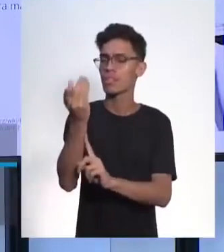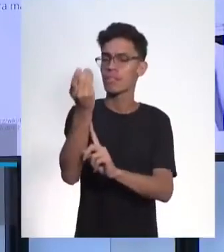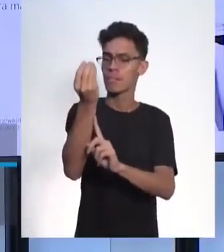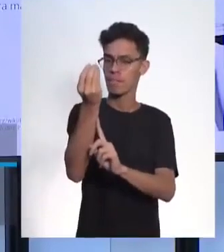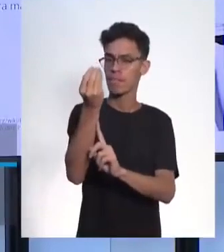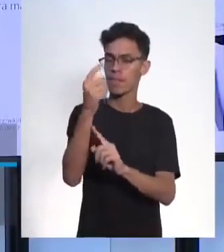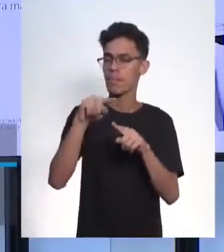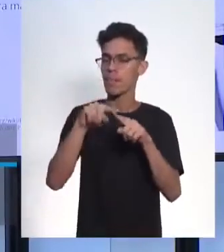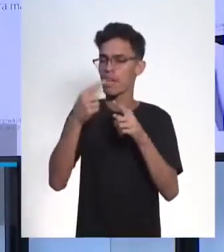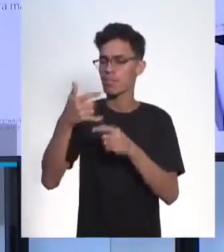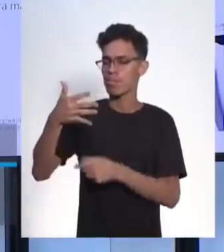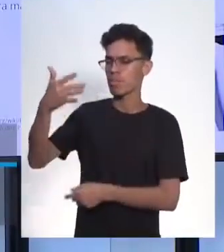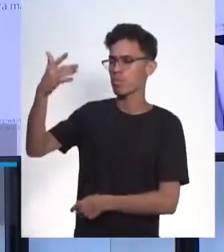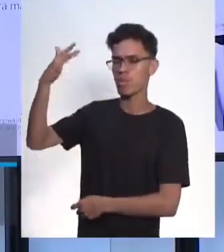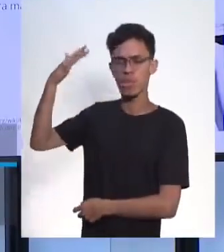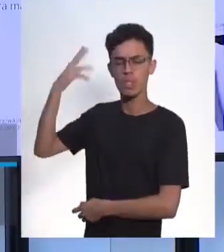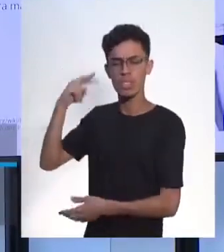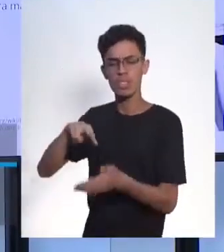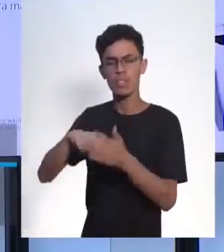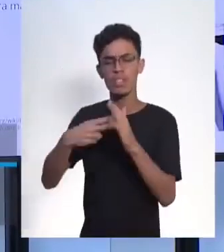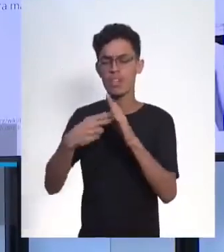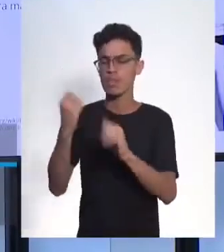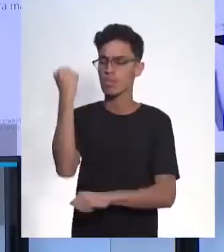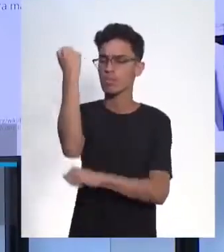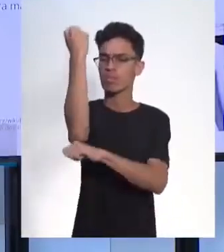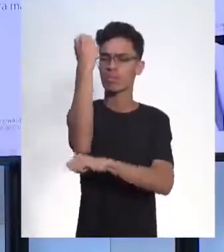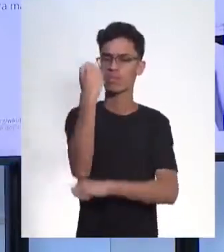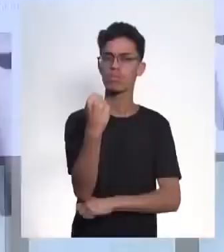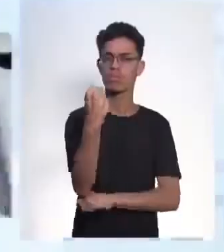de resistência. Próxima tela.